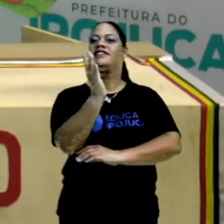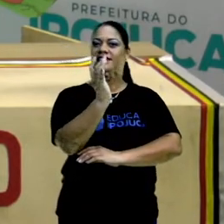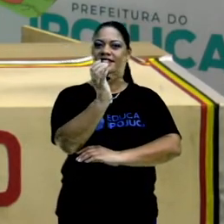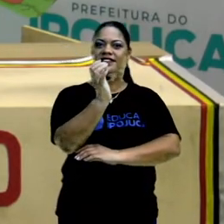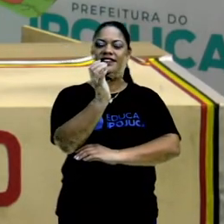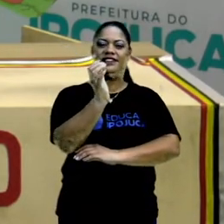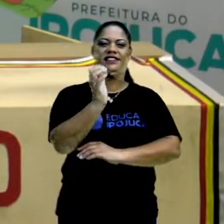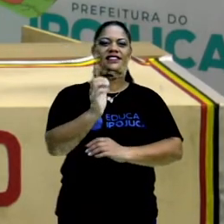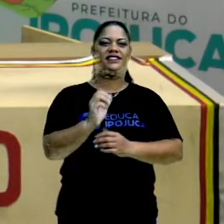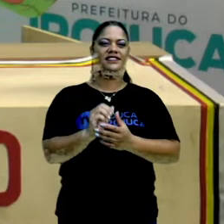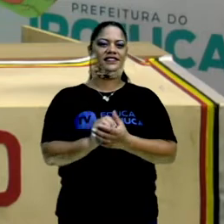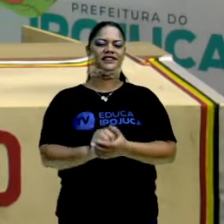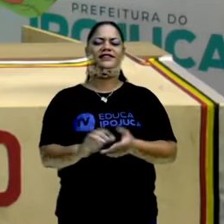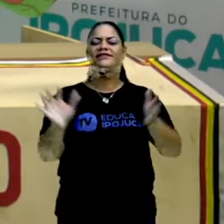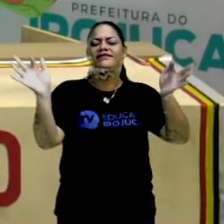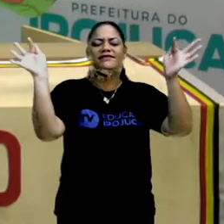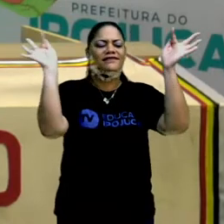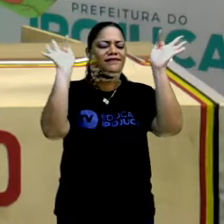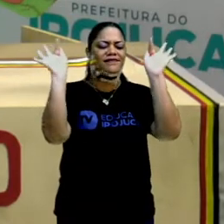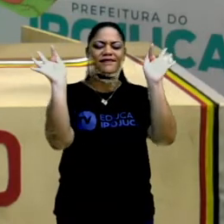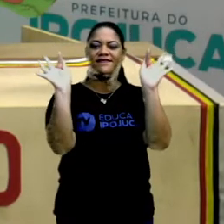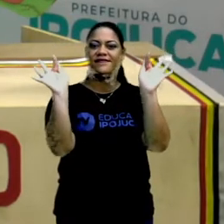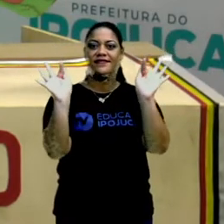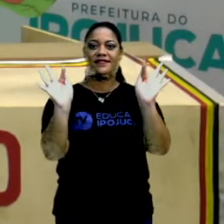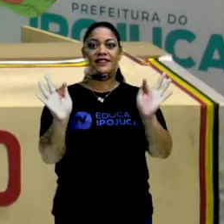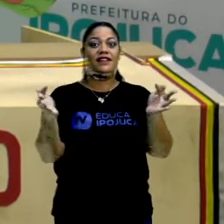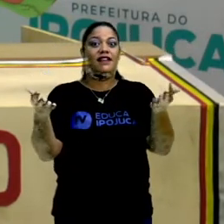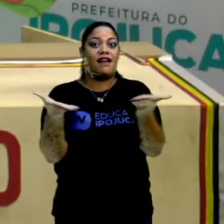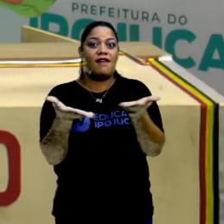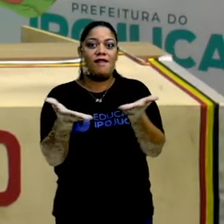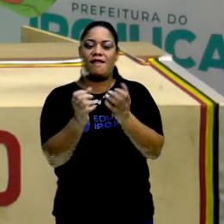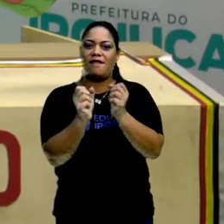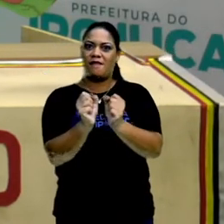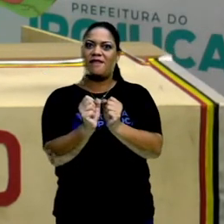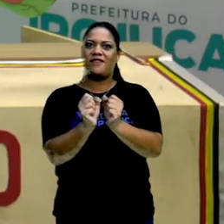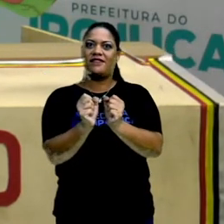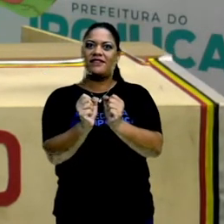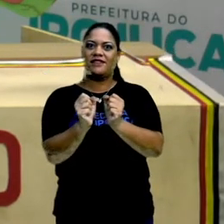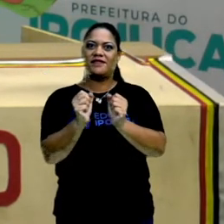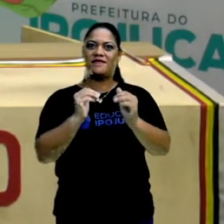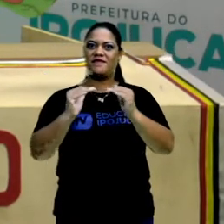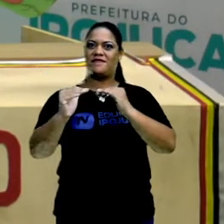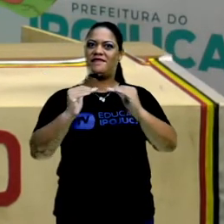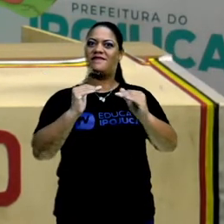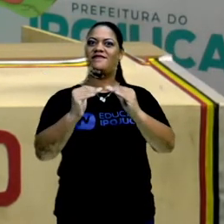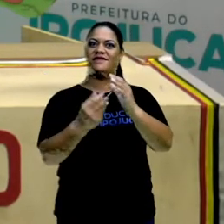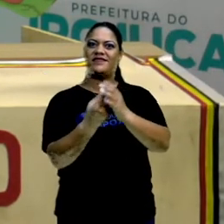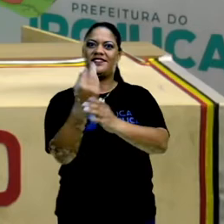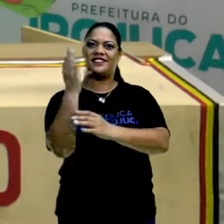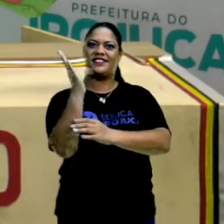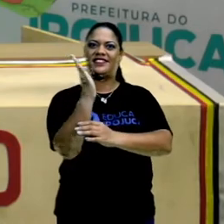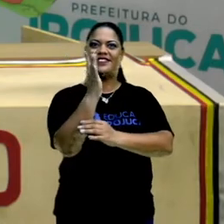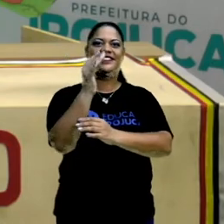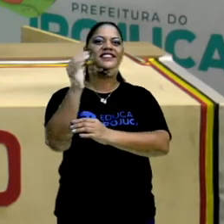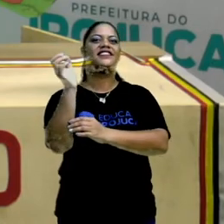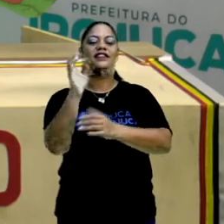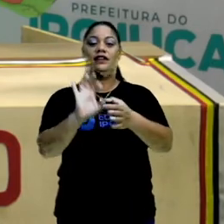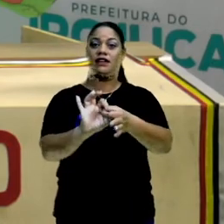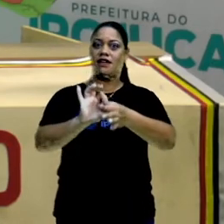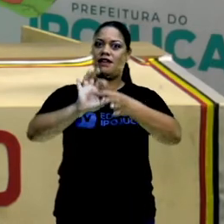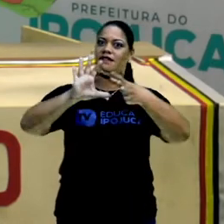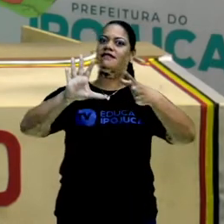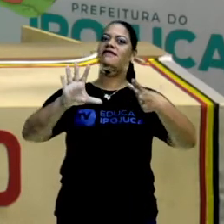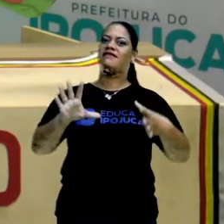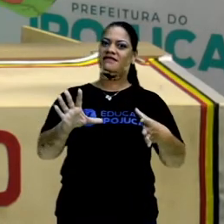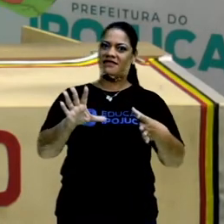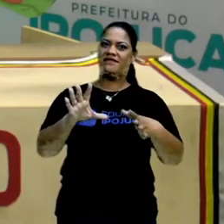ficou tão, mas tão feliz, porque agora ela podia se movimentar sem estar apertadinha no meio